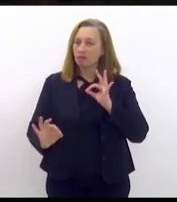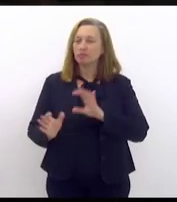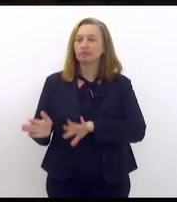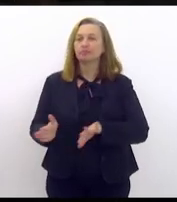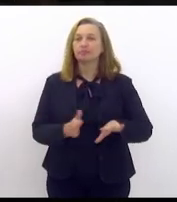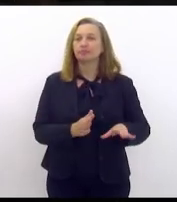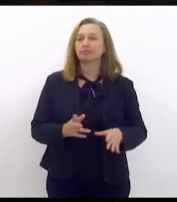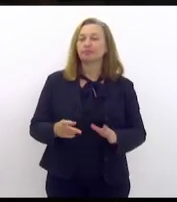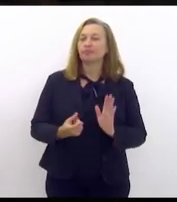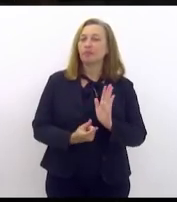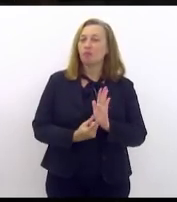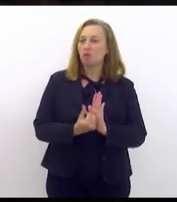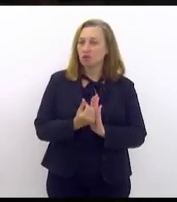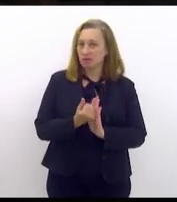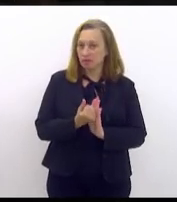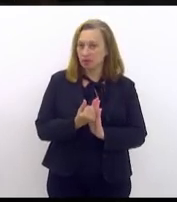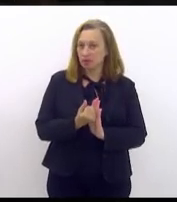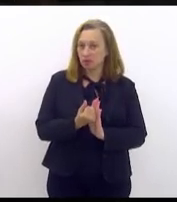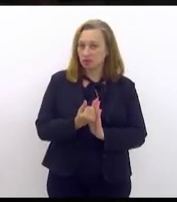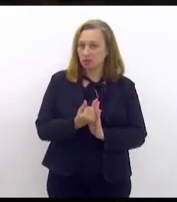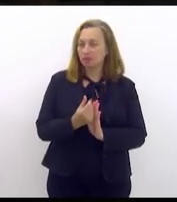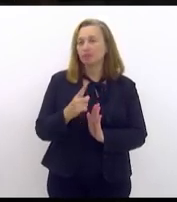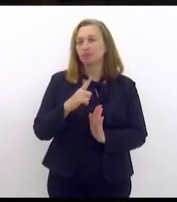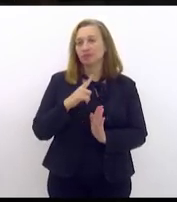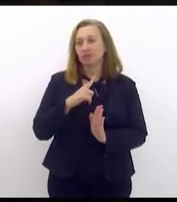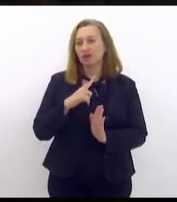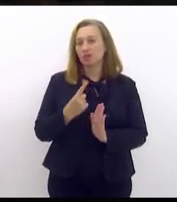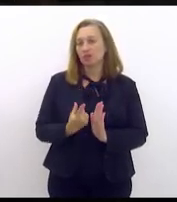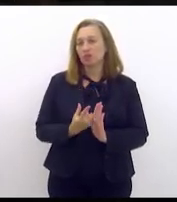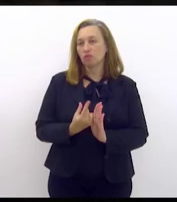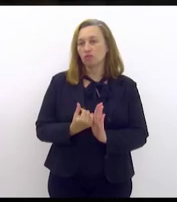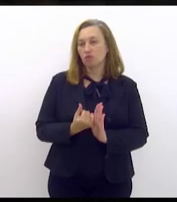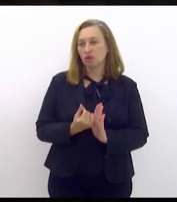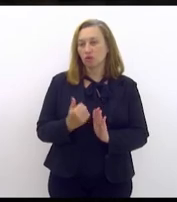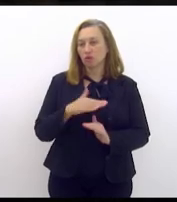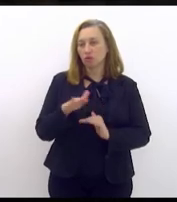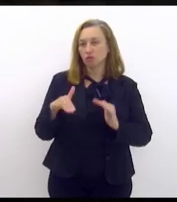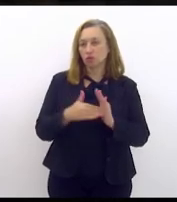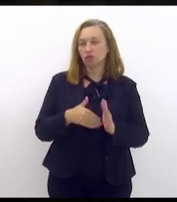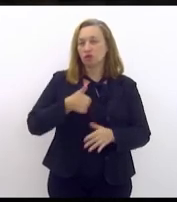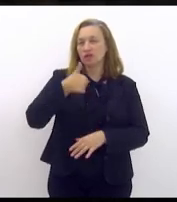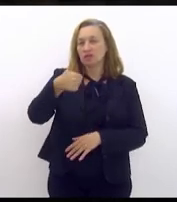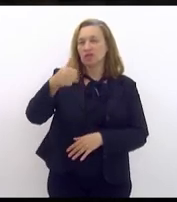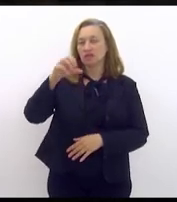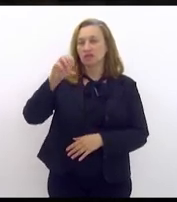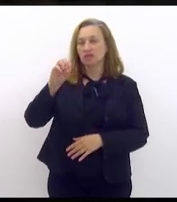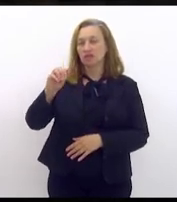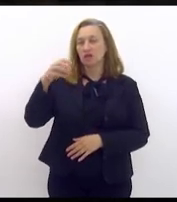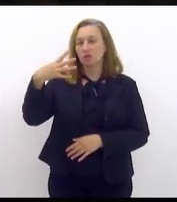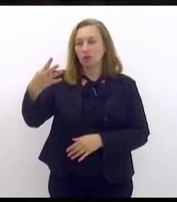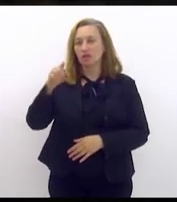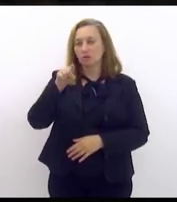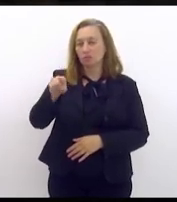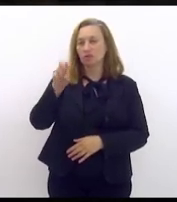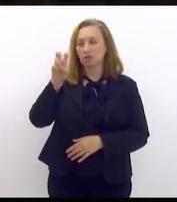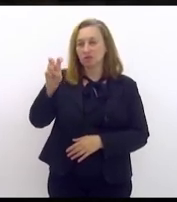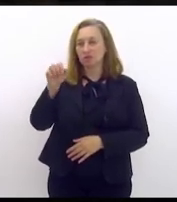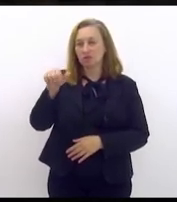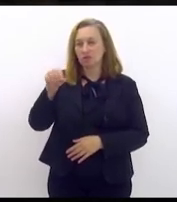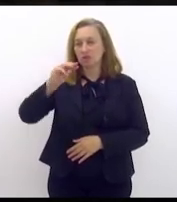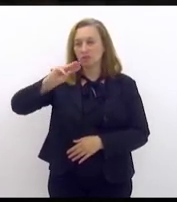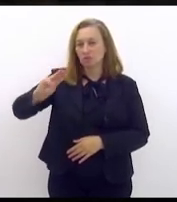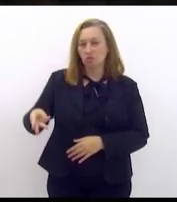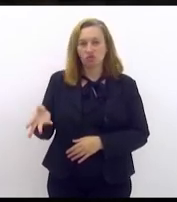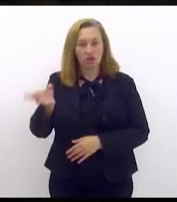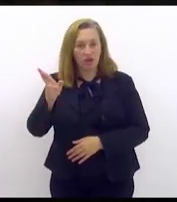que o orçamento tem uma receita líquida de 104,5 bilhões de